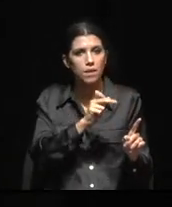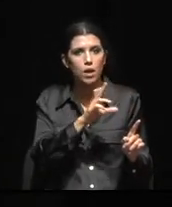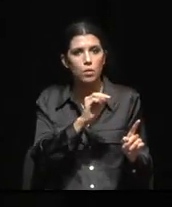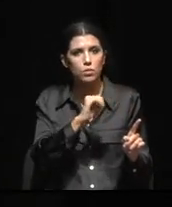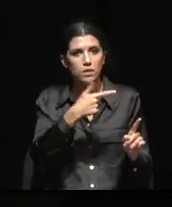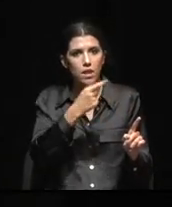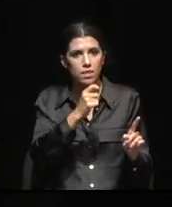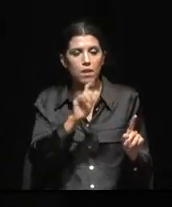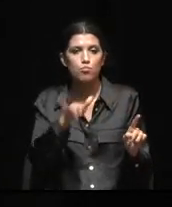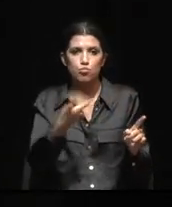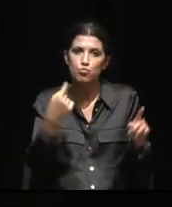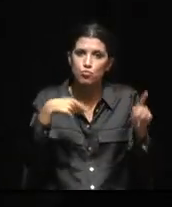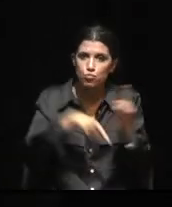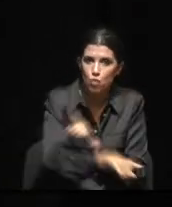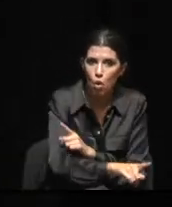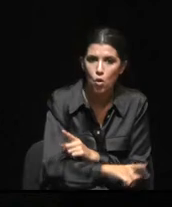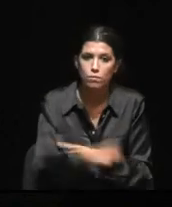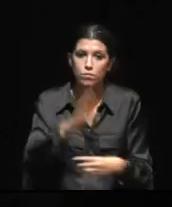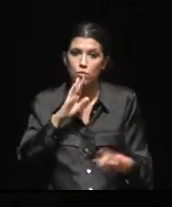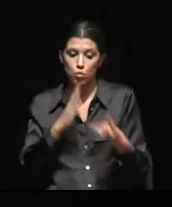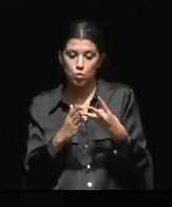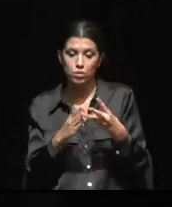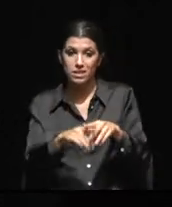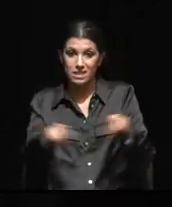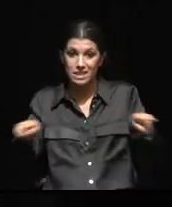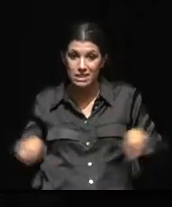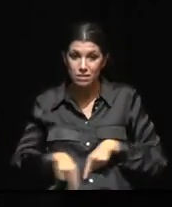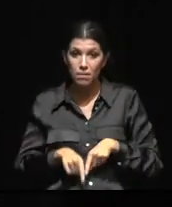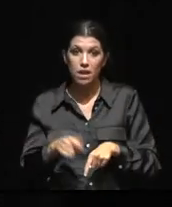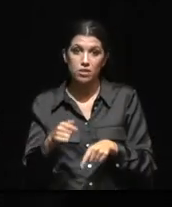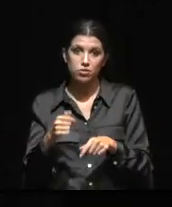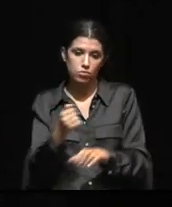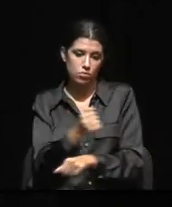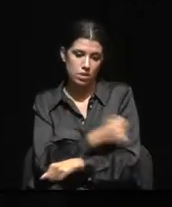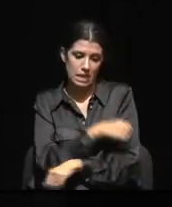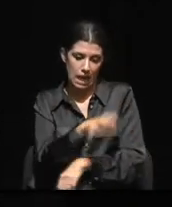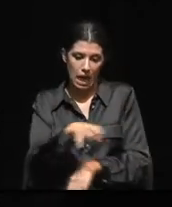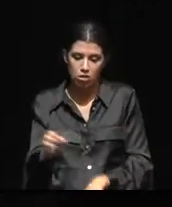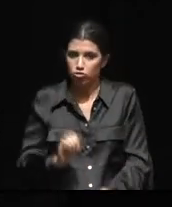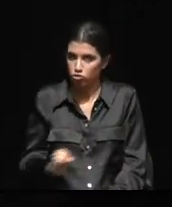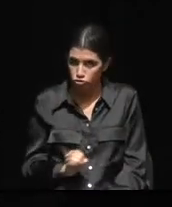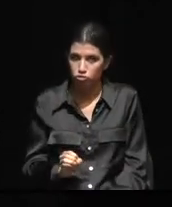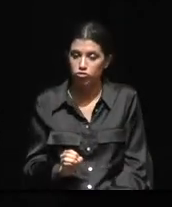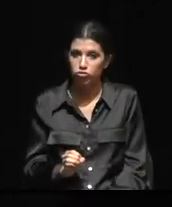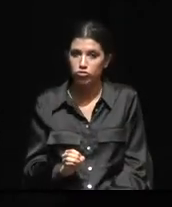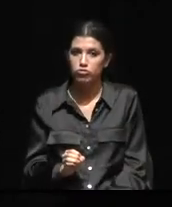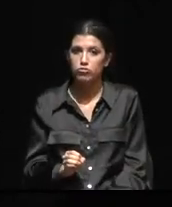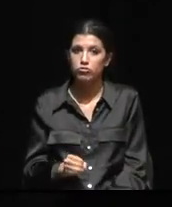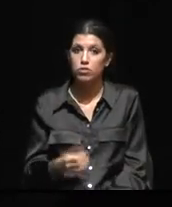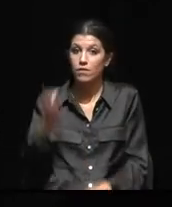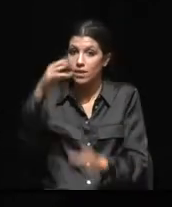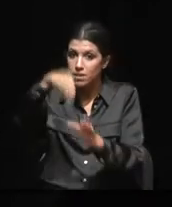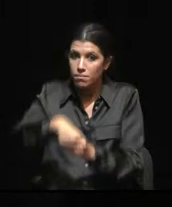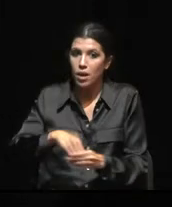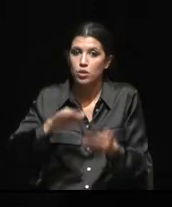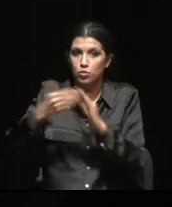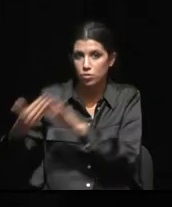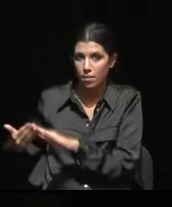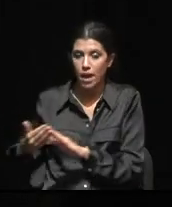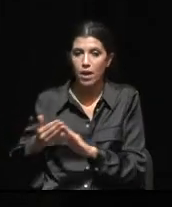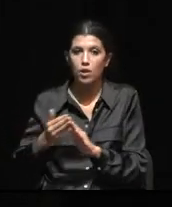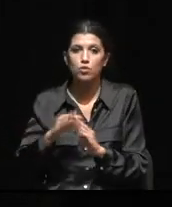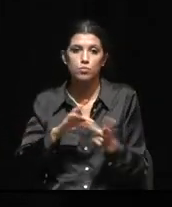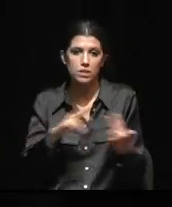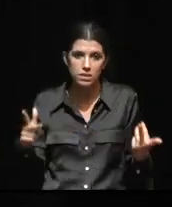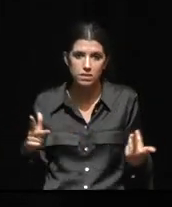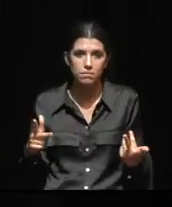aprofundar por último que estes espaços não habitacionais e que não estão nos e que estão nos bairros da gebalis